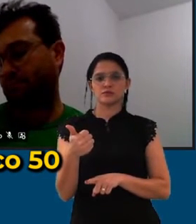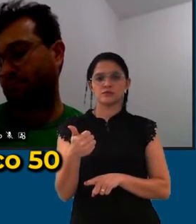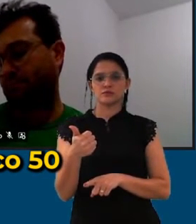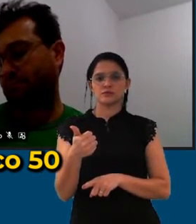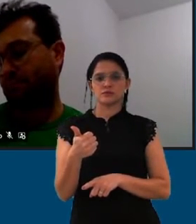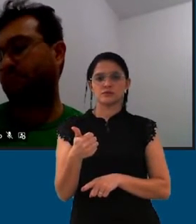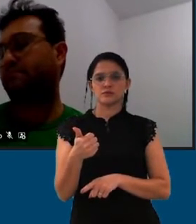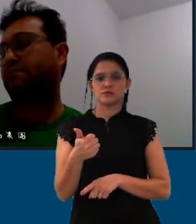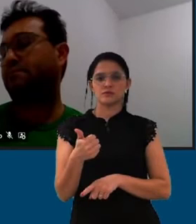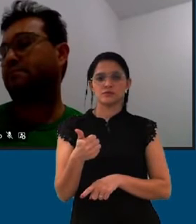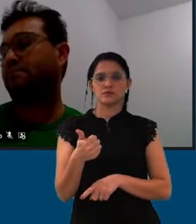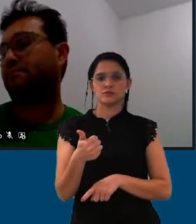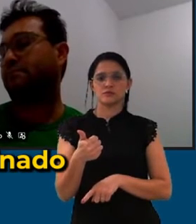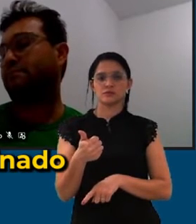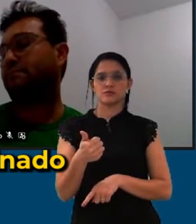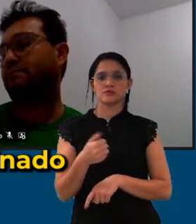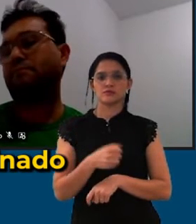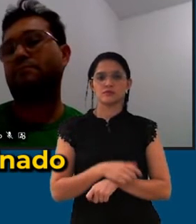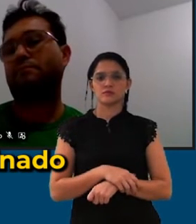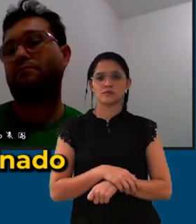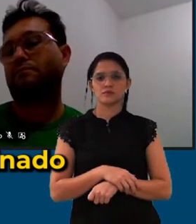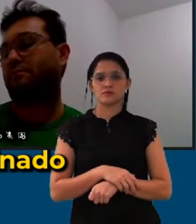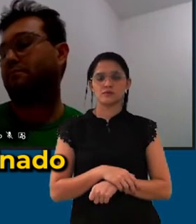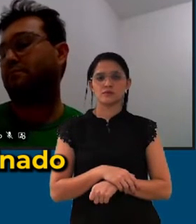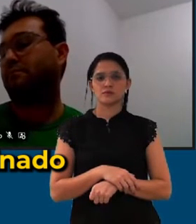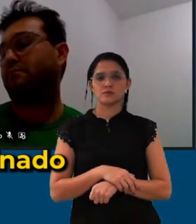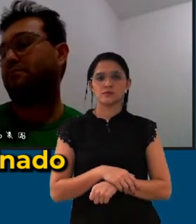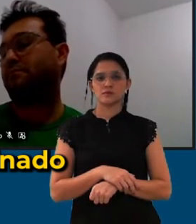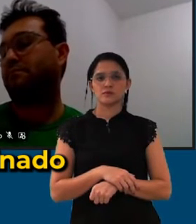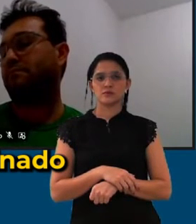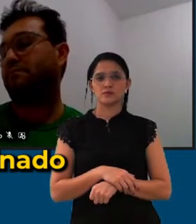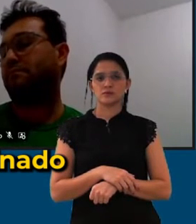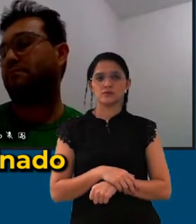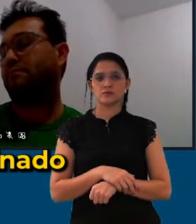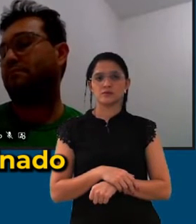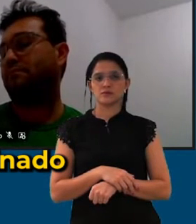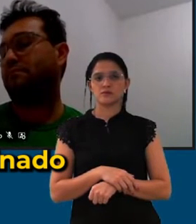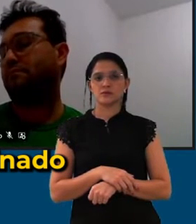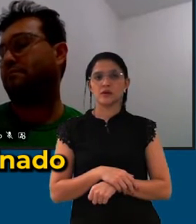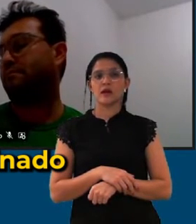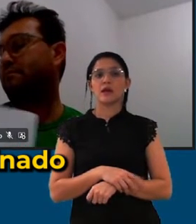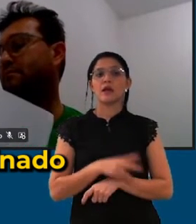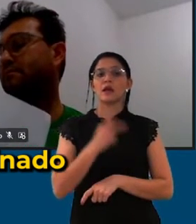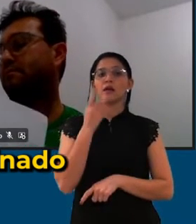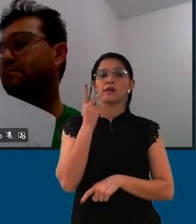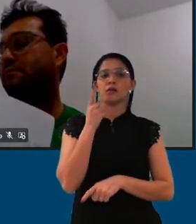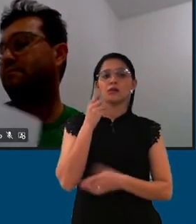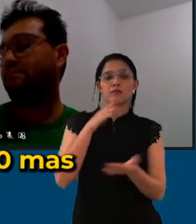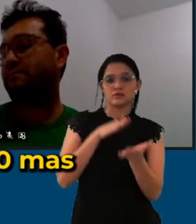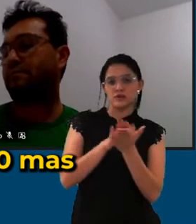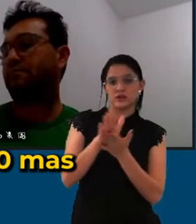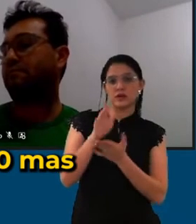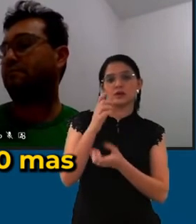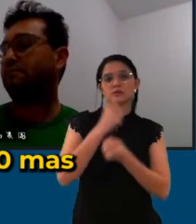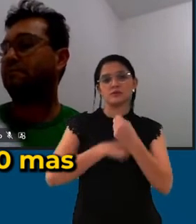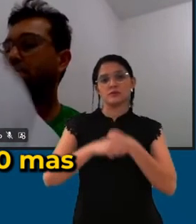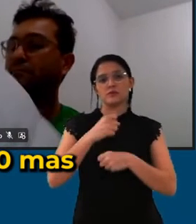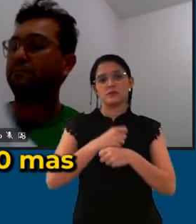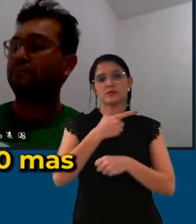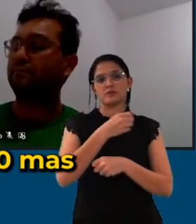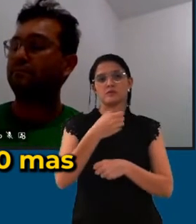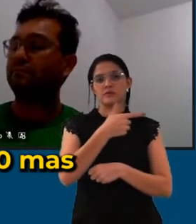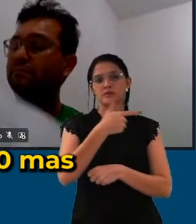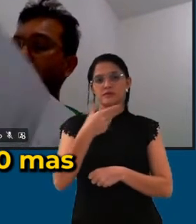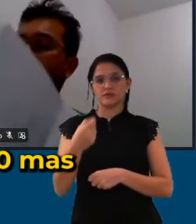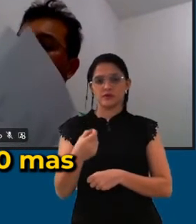150 2020. Eu acho que houve equívoco na data. Ele foi gerado em 2020, mas assinado em 2021. Então, o SEI traz